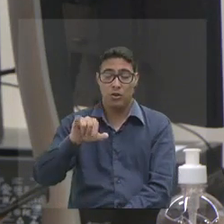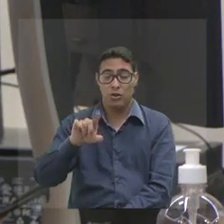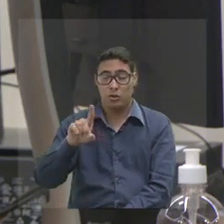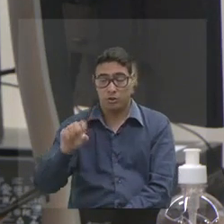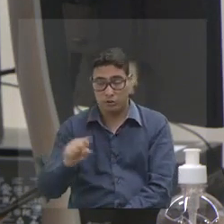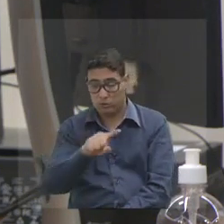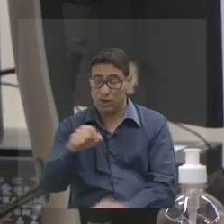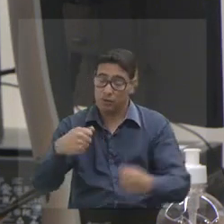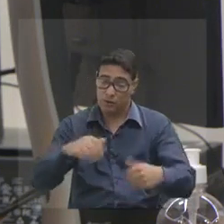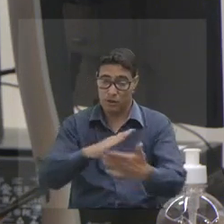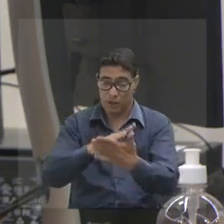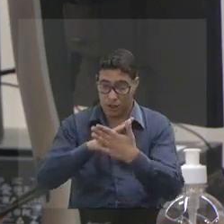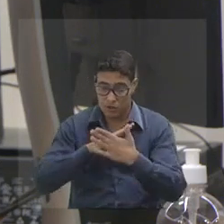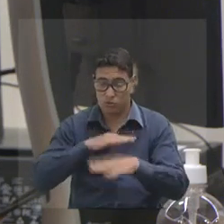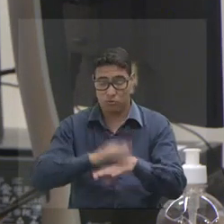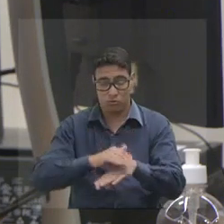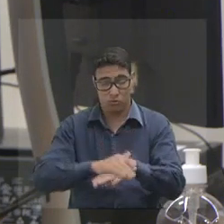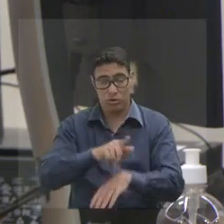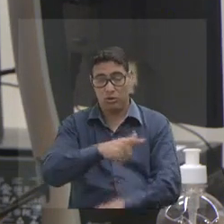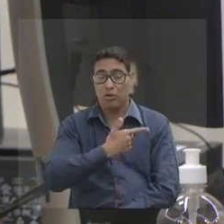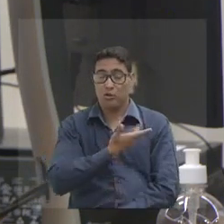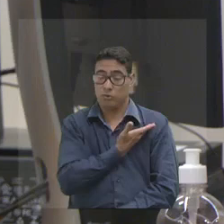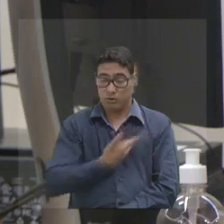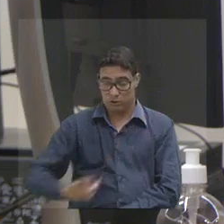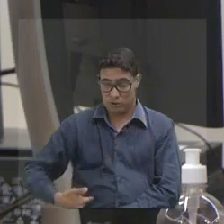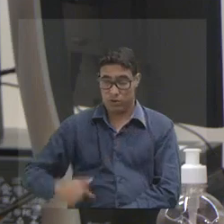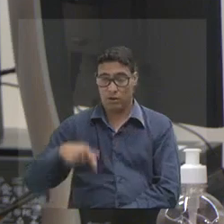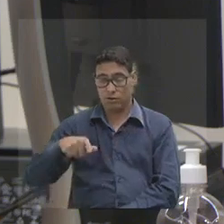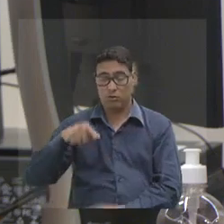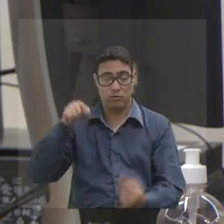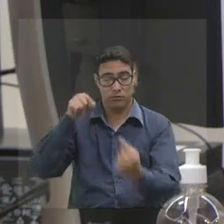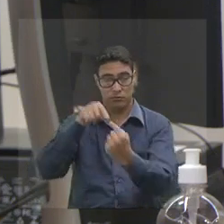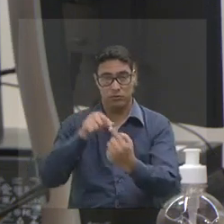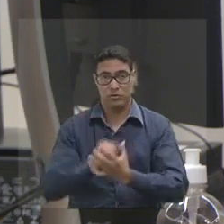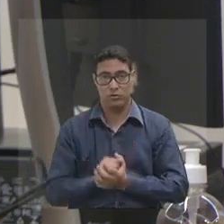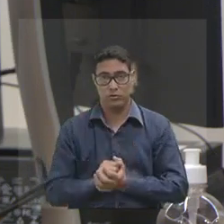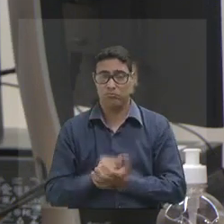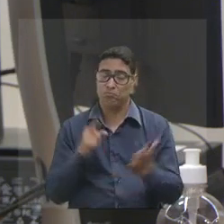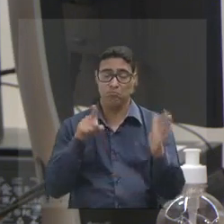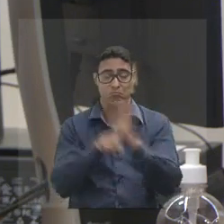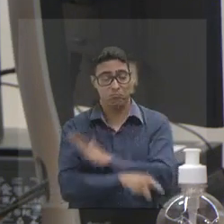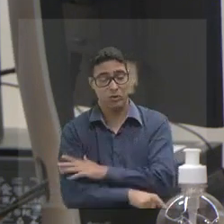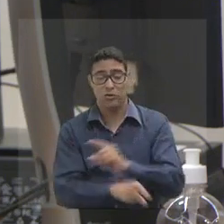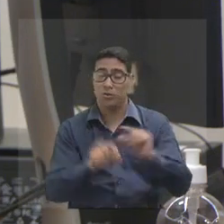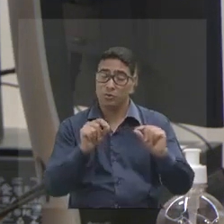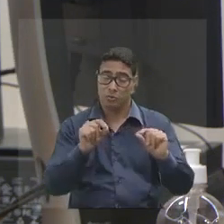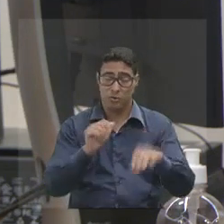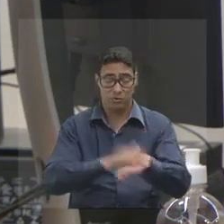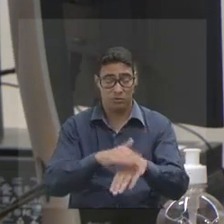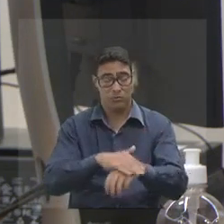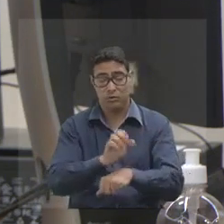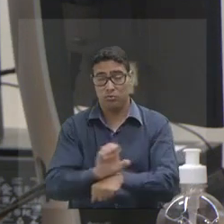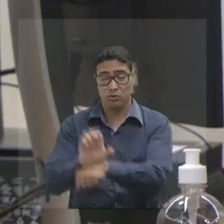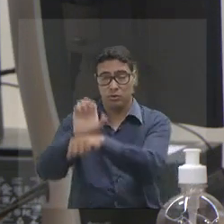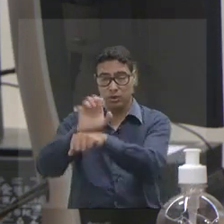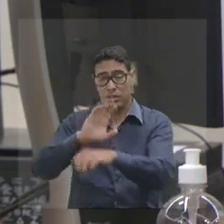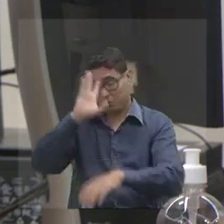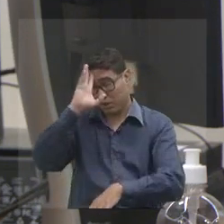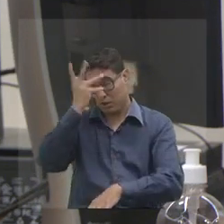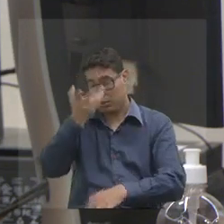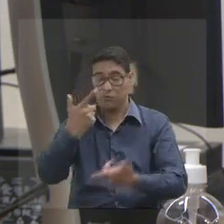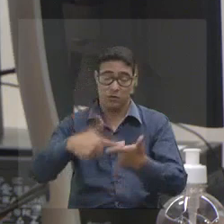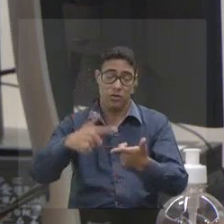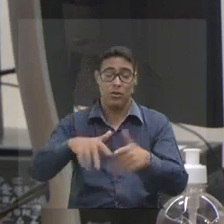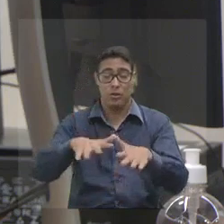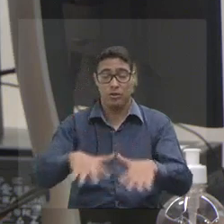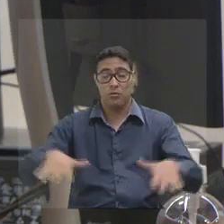dessa ajuda do Estado nesse sentido então te pergunto secretária O que está sendo feito pelo Estado para resolver as questões de